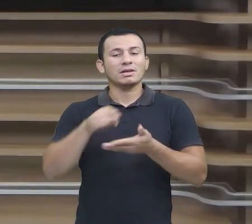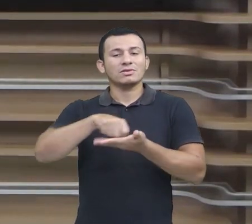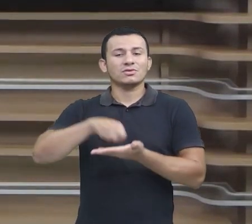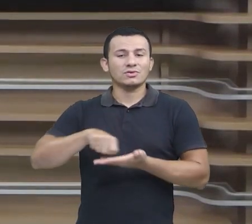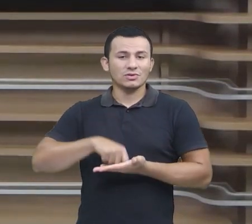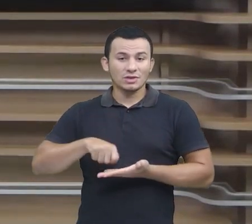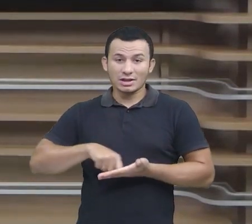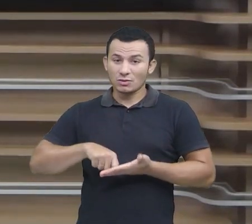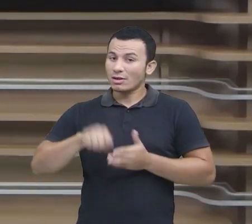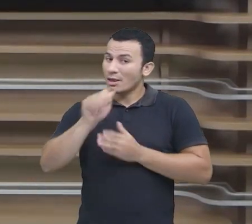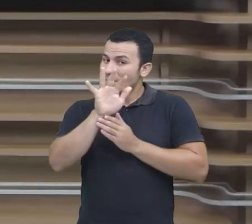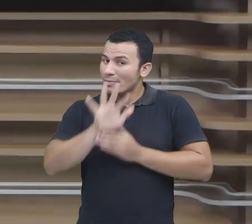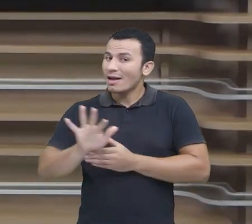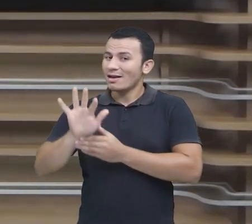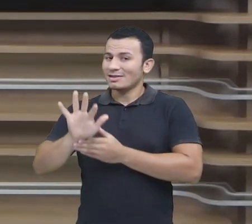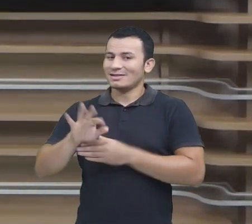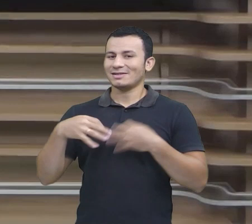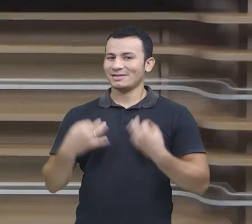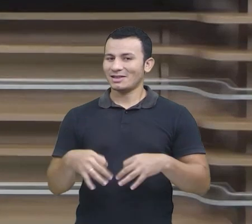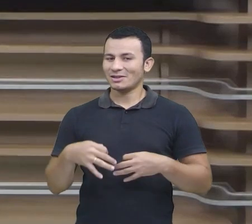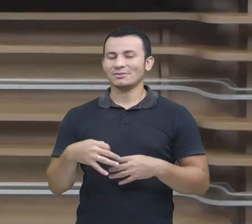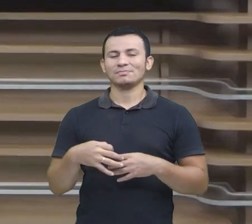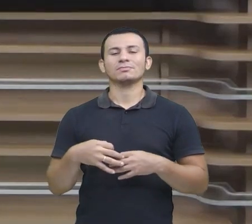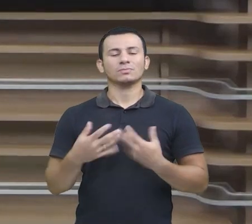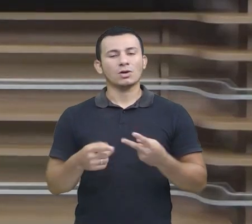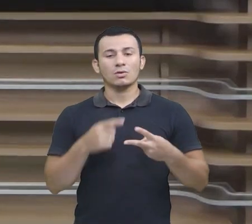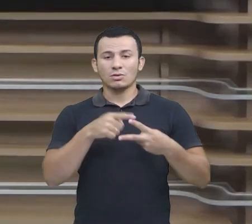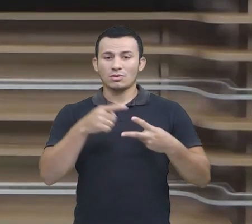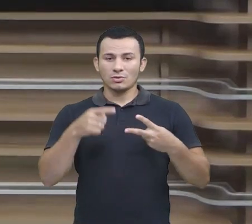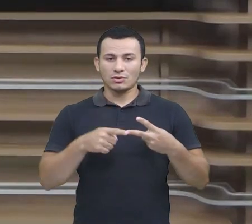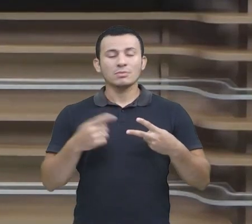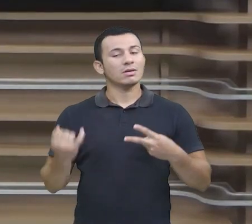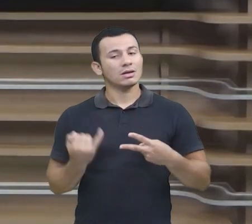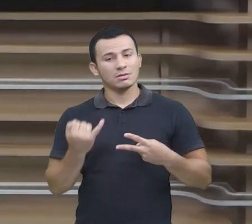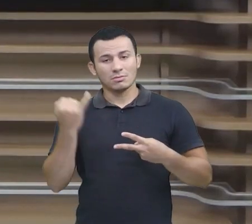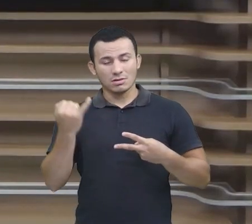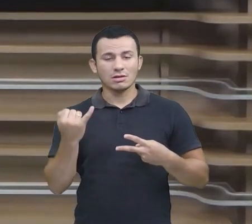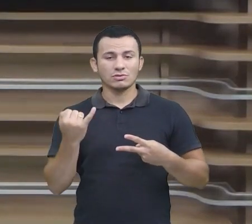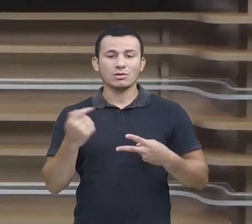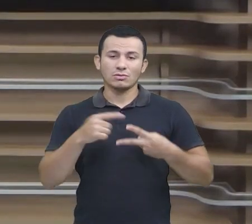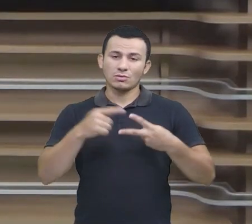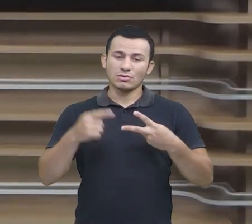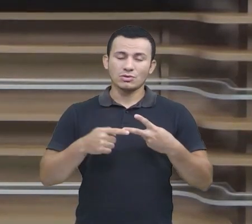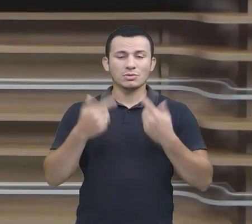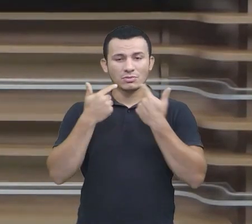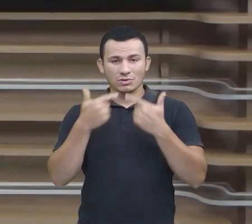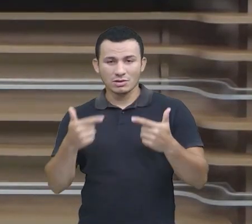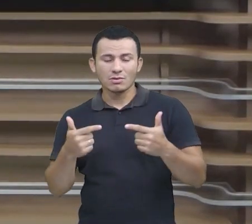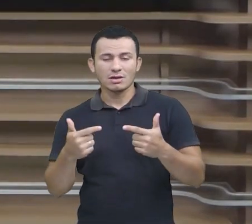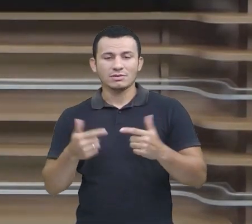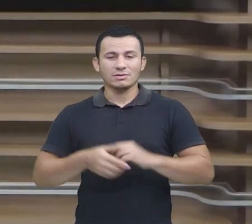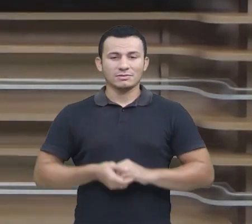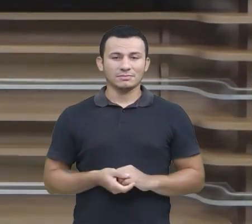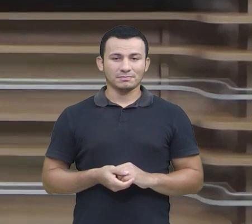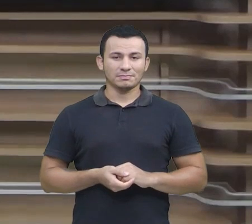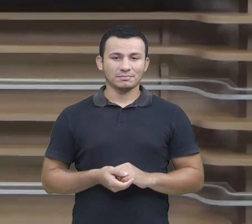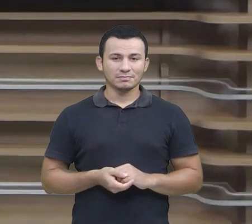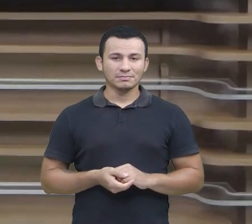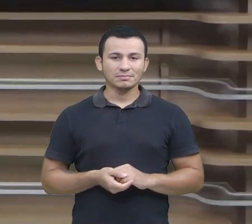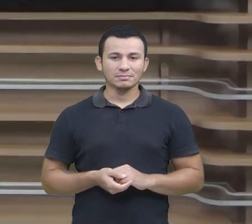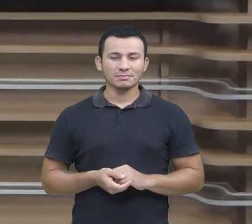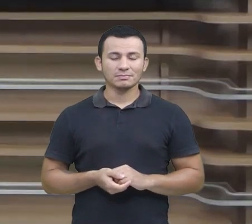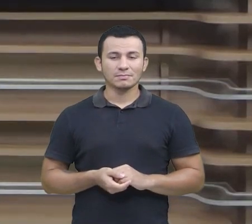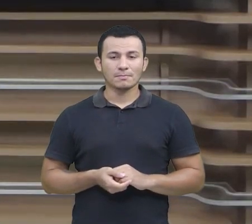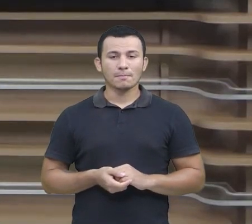na imagem, certo? Então isso, crianças, é uma linguagem não verbal. O que vocês estão